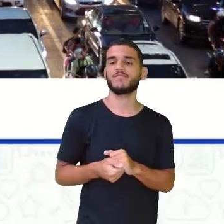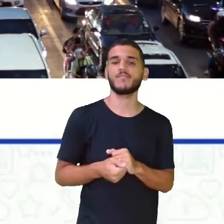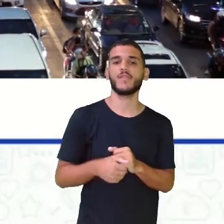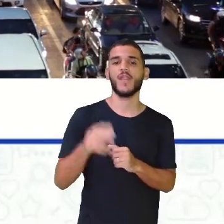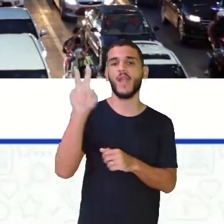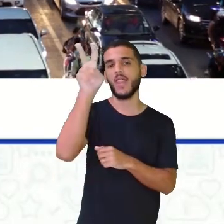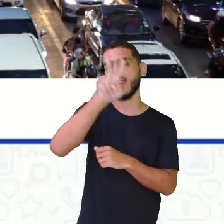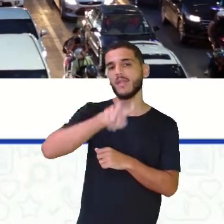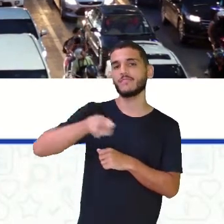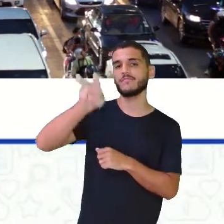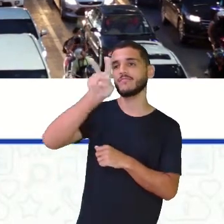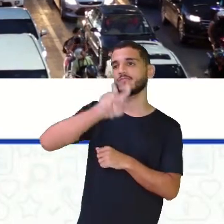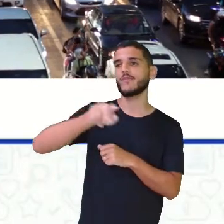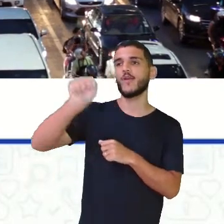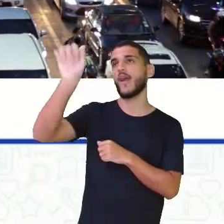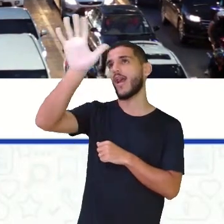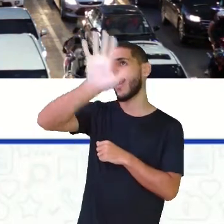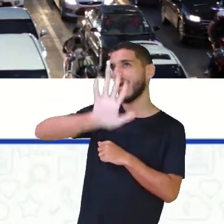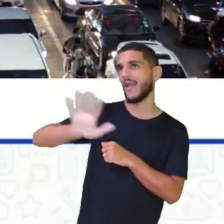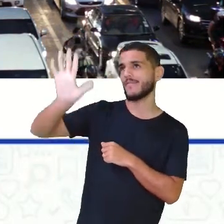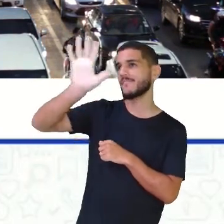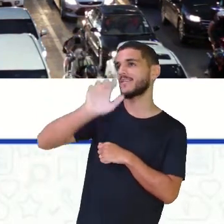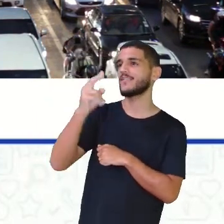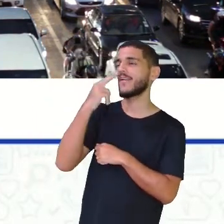de imagem, como diz minha amiga Jeanne.